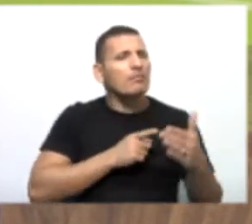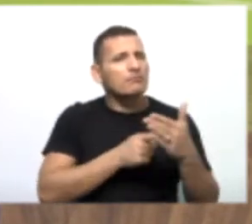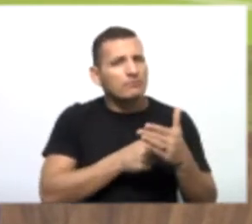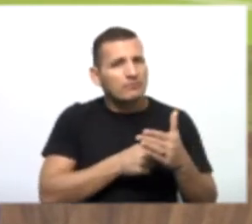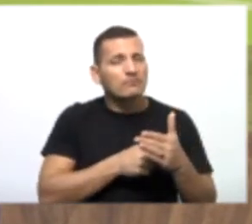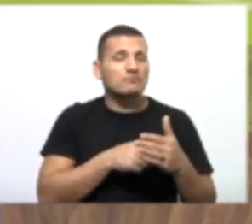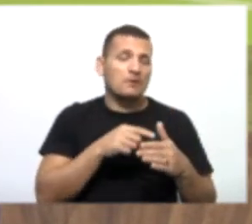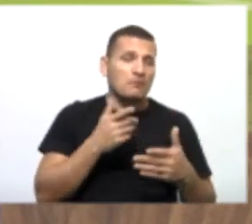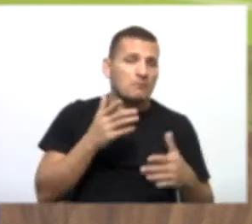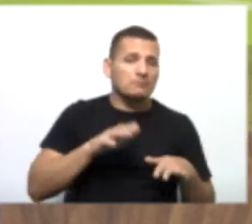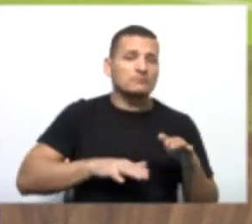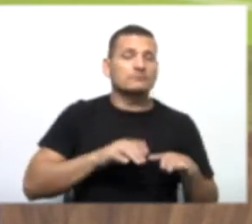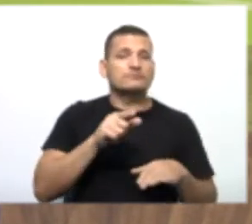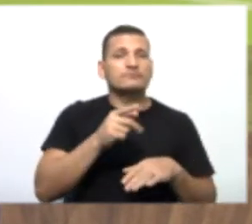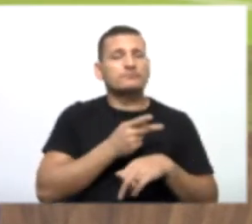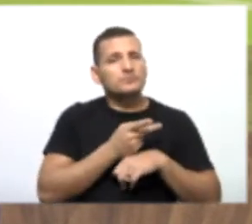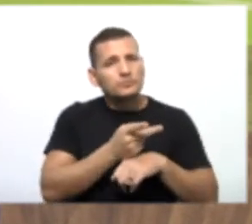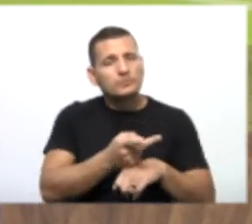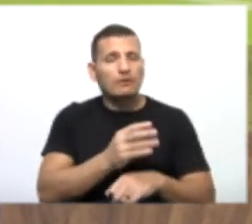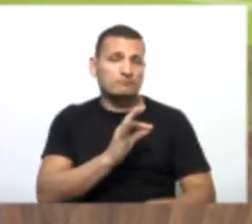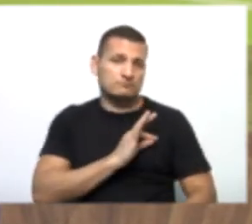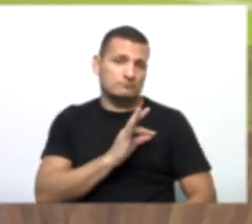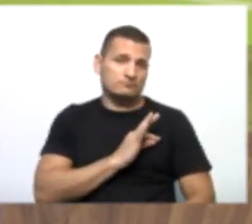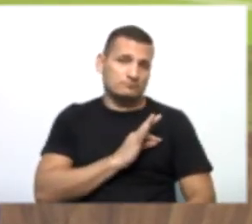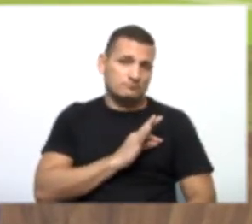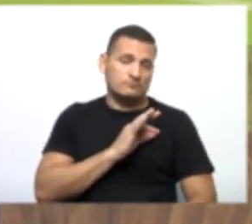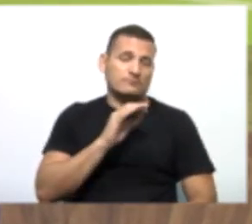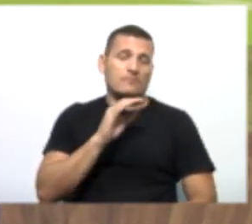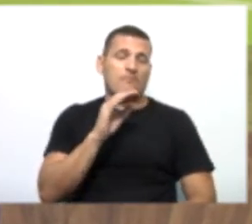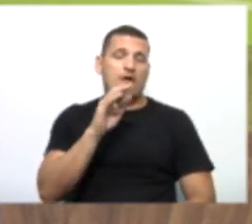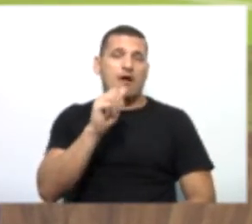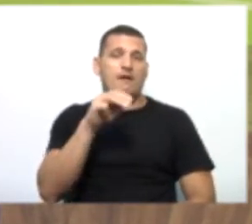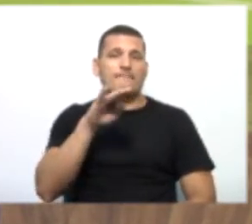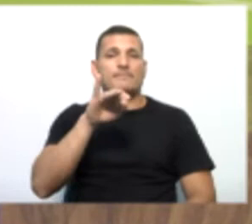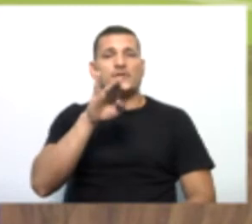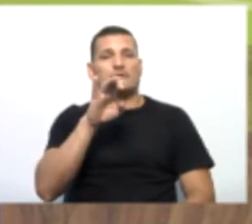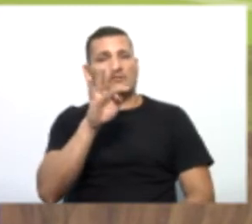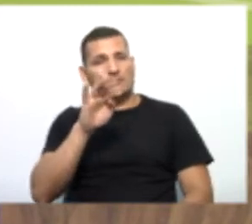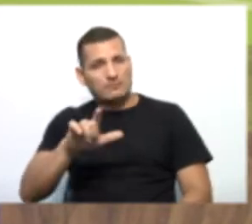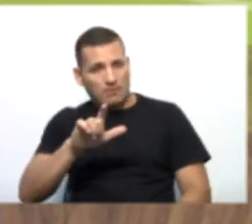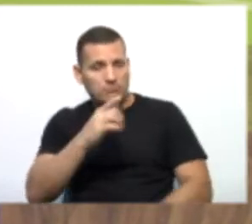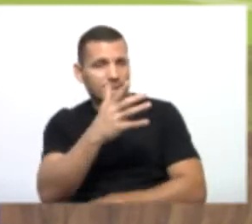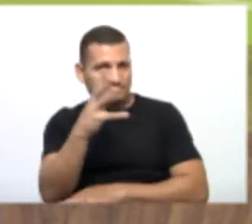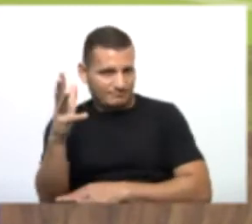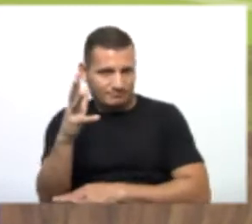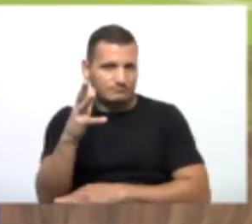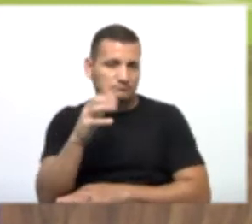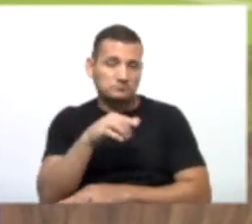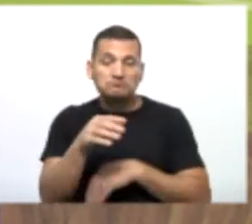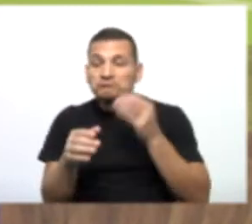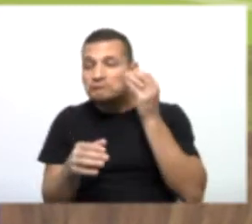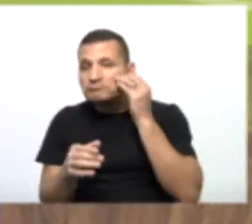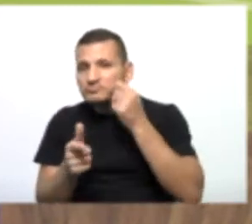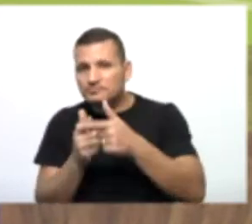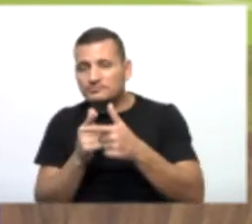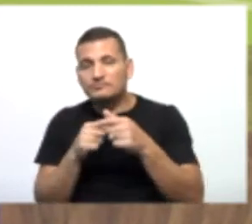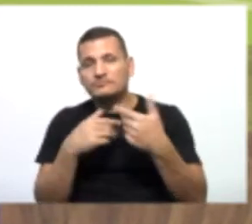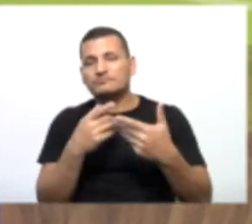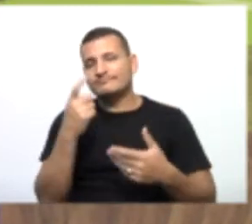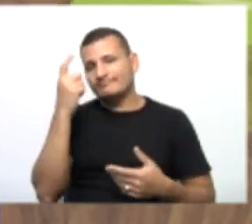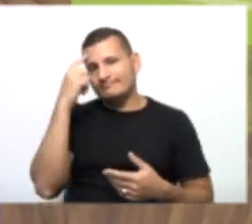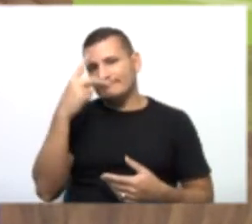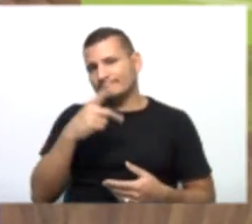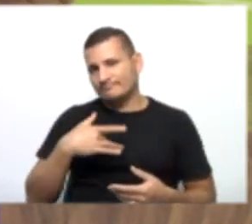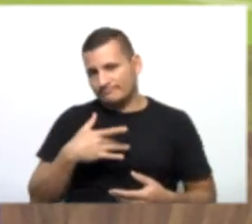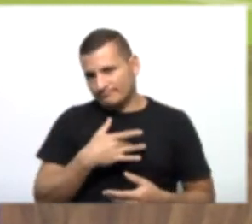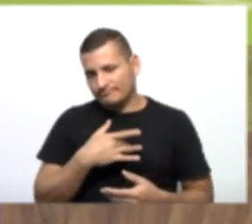você procurar de repente a polícia ambiental, até para que eles vão averiguar esse problema. Então, ó, pense na sua saúde, mas pense